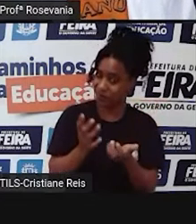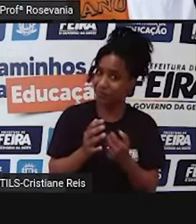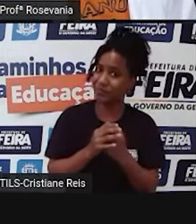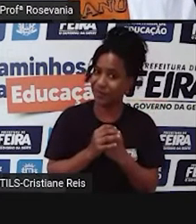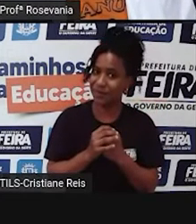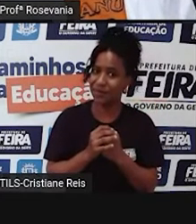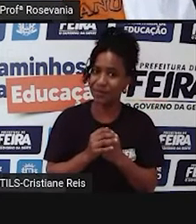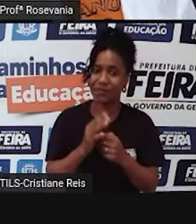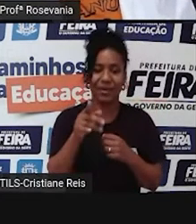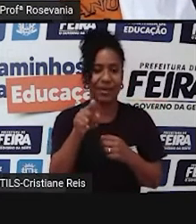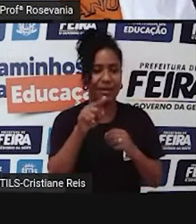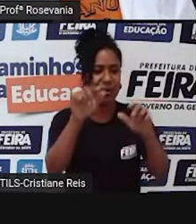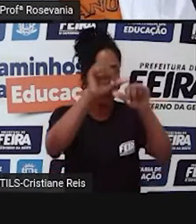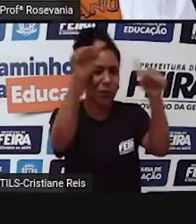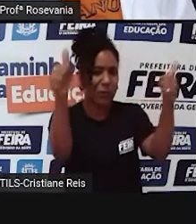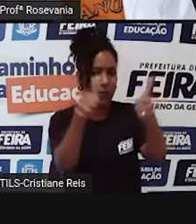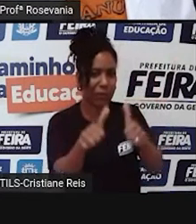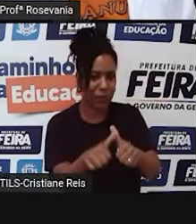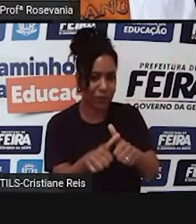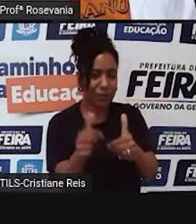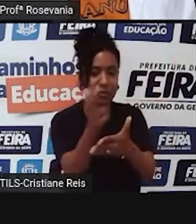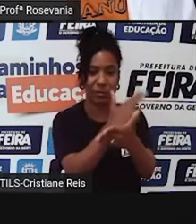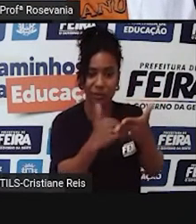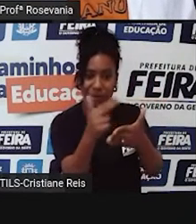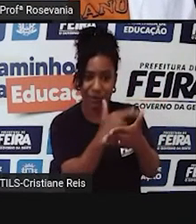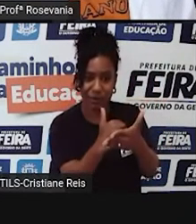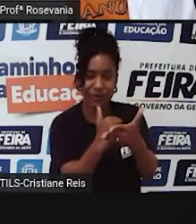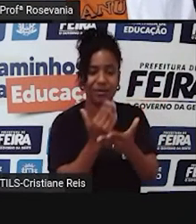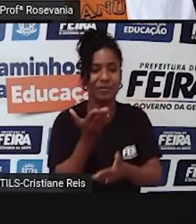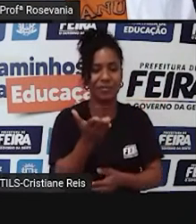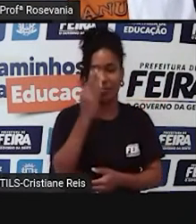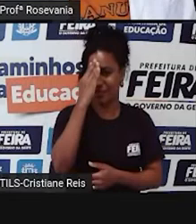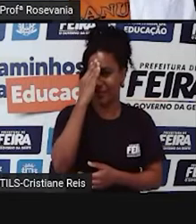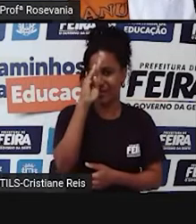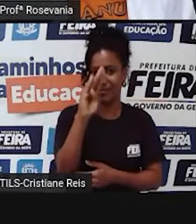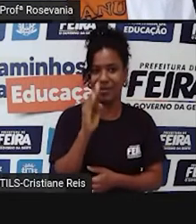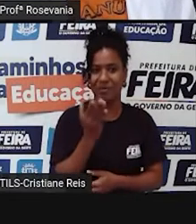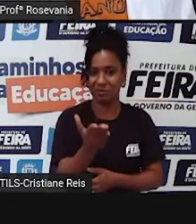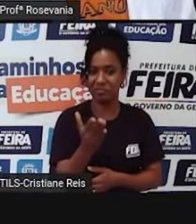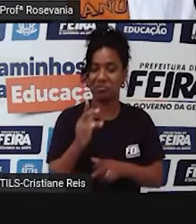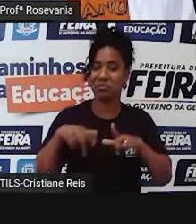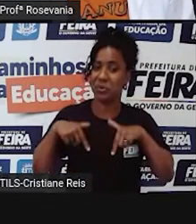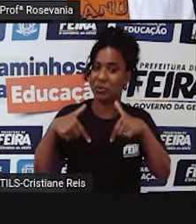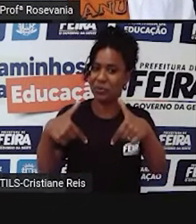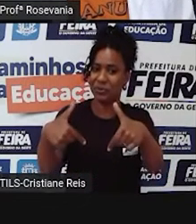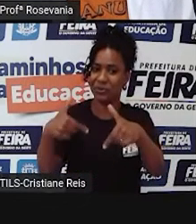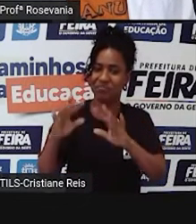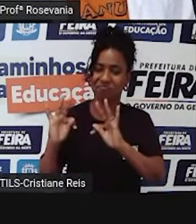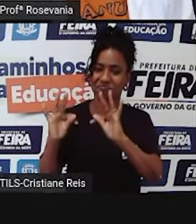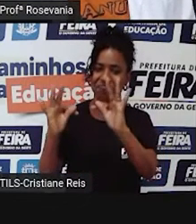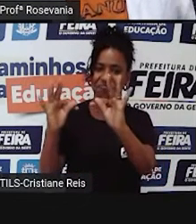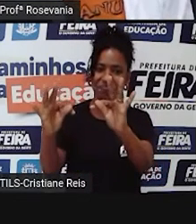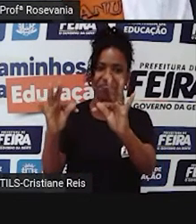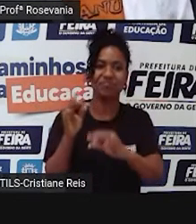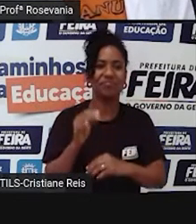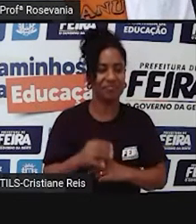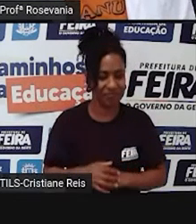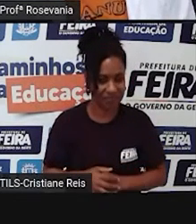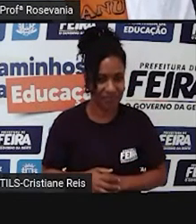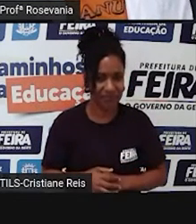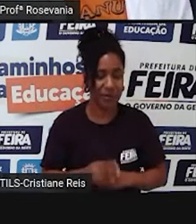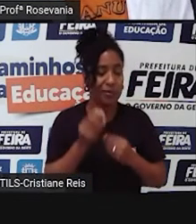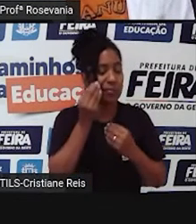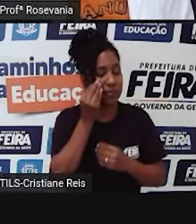da cartografia, né, o caminho para onde a cartografia está evoluindo. E isso também é fruto, né, de todo